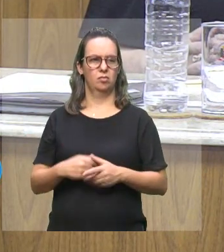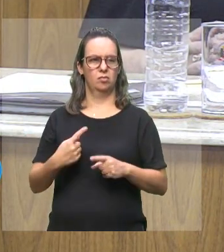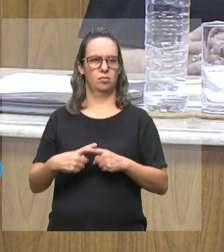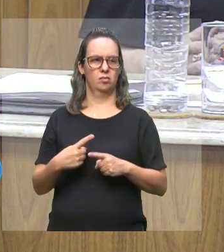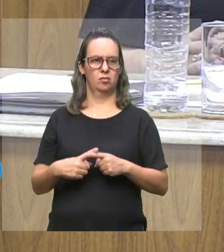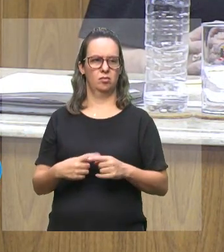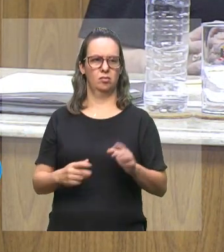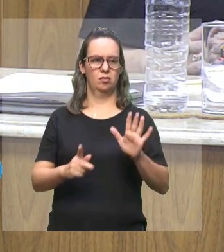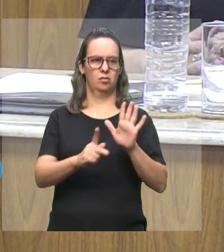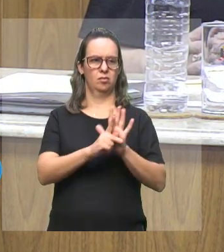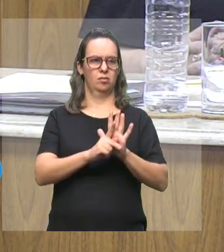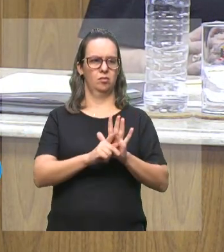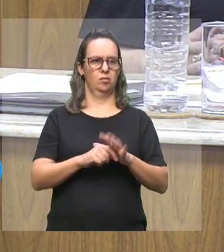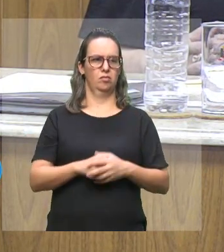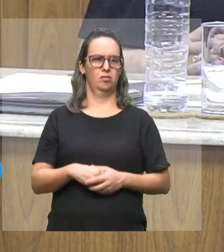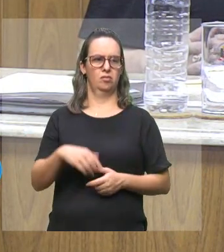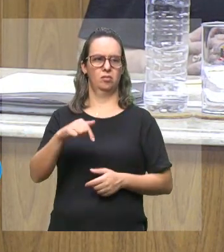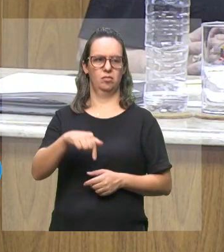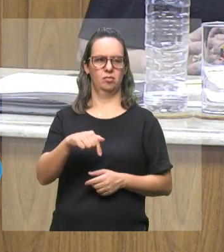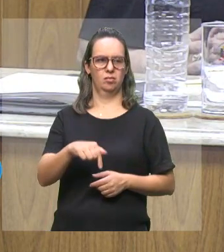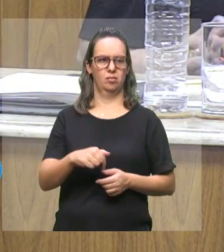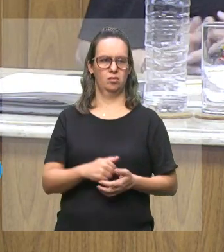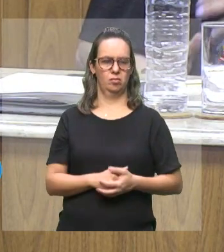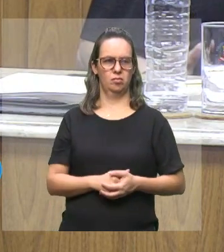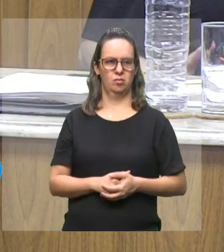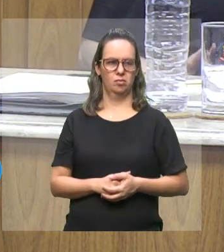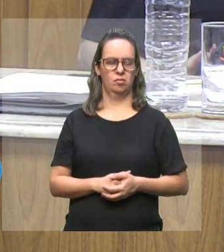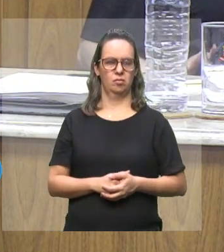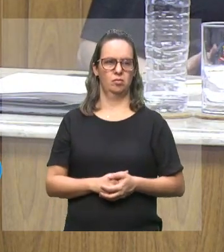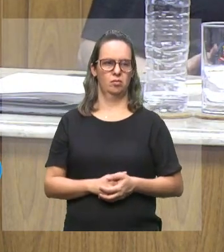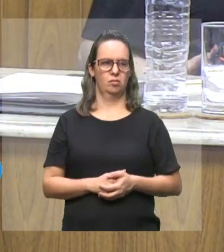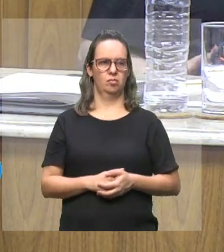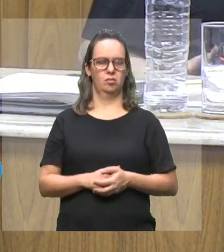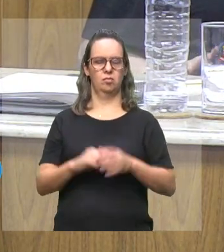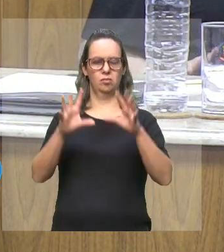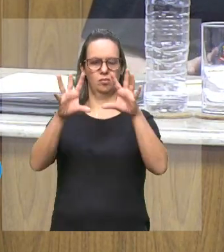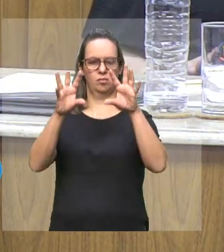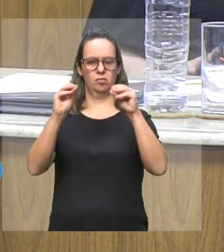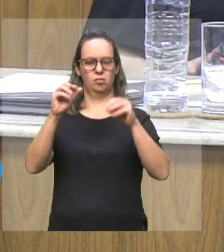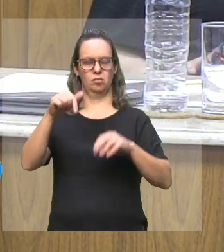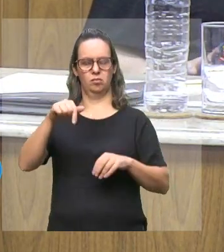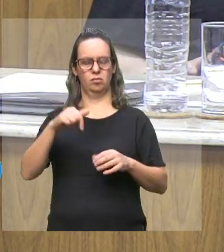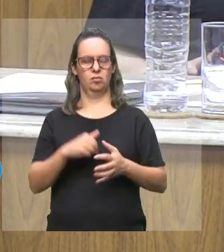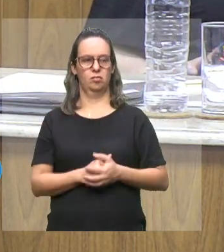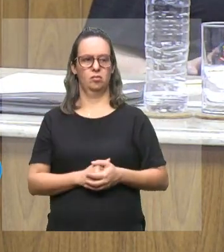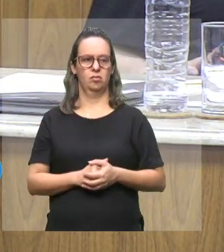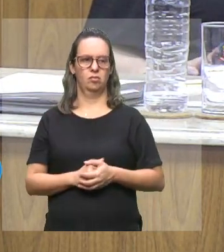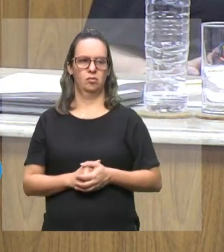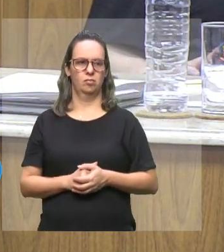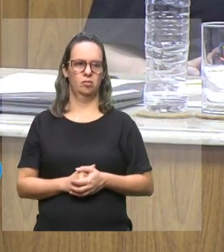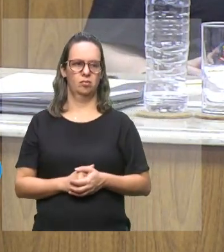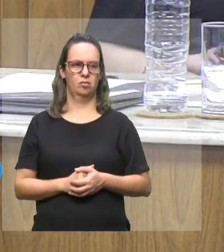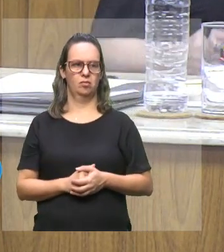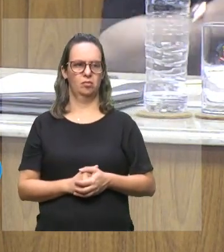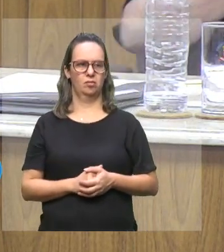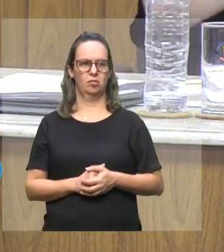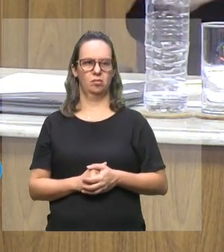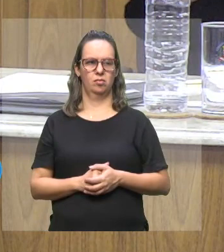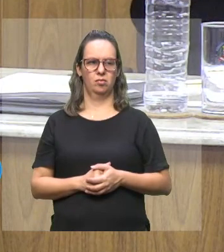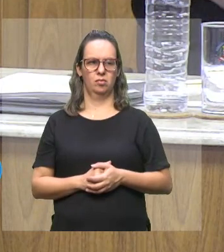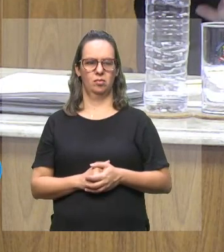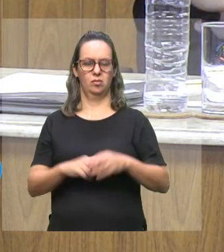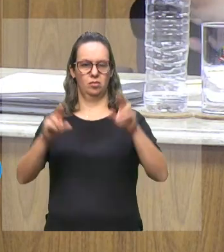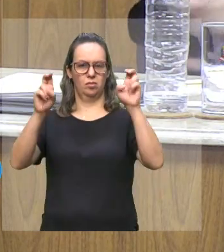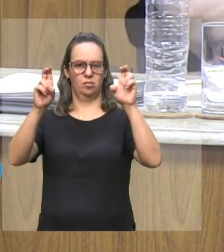esse projeto aqui aporta na noite de hoje. A questão da expressão longeva